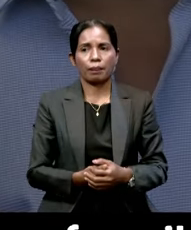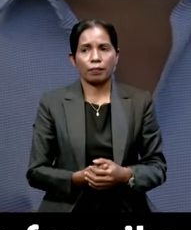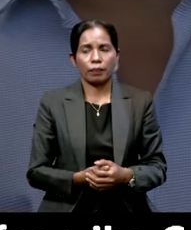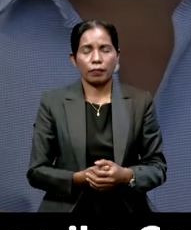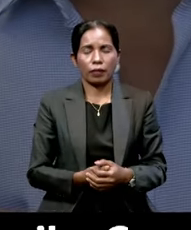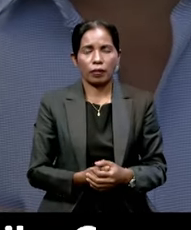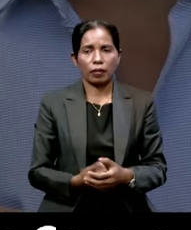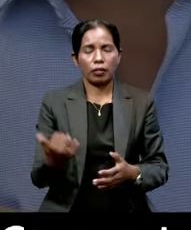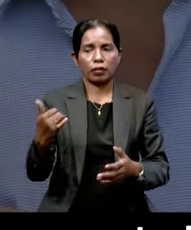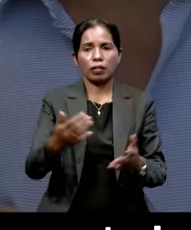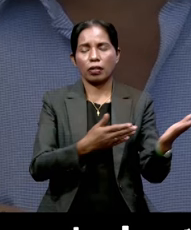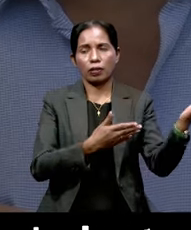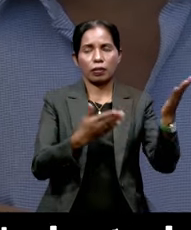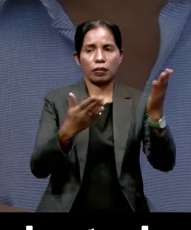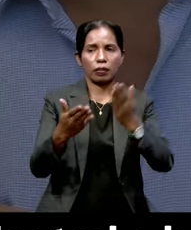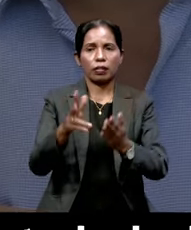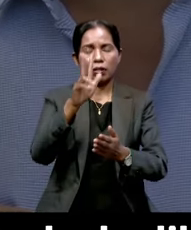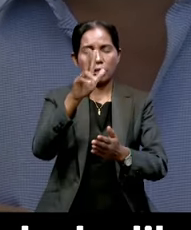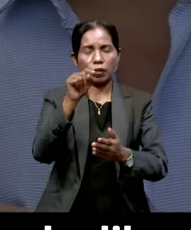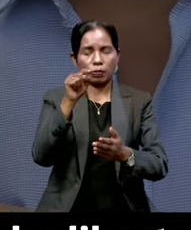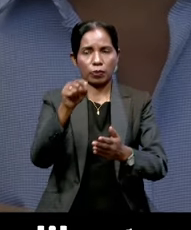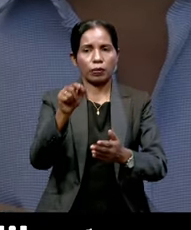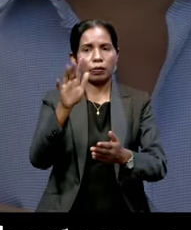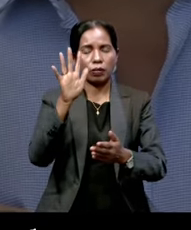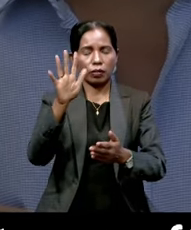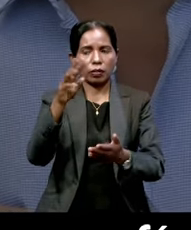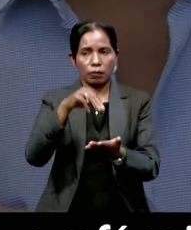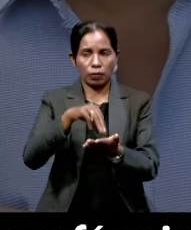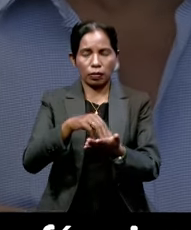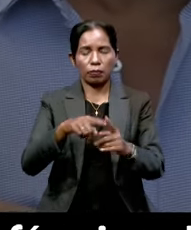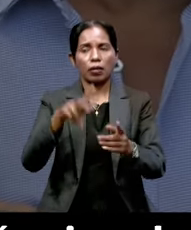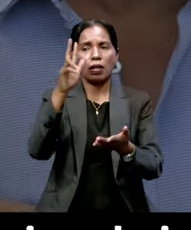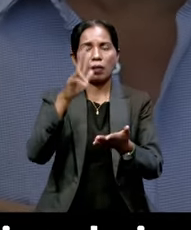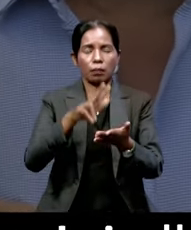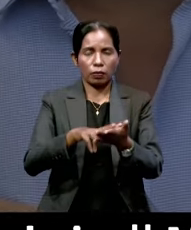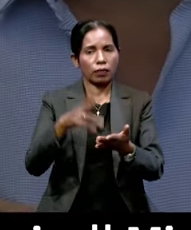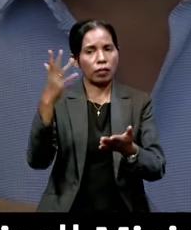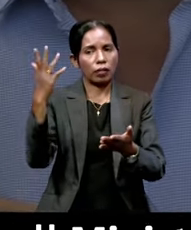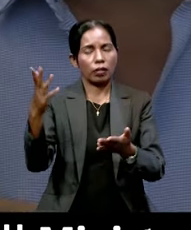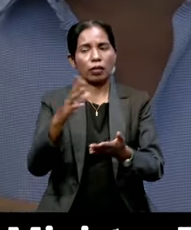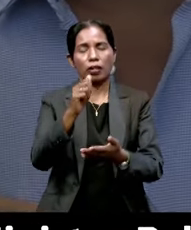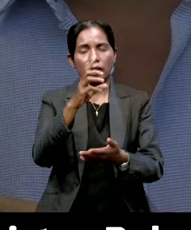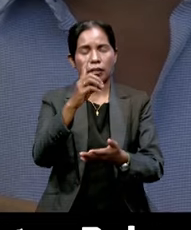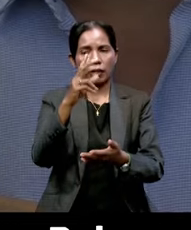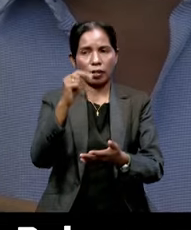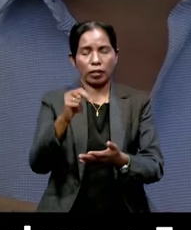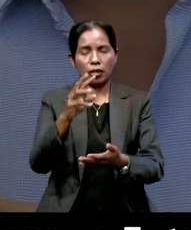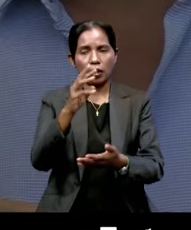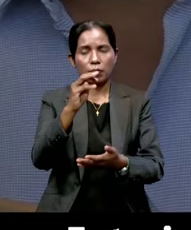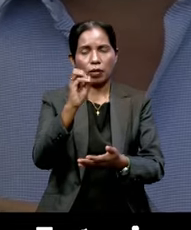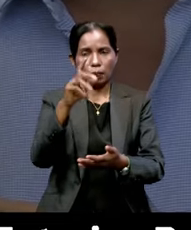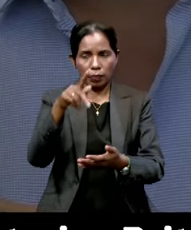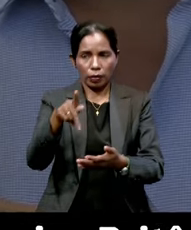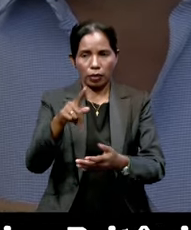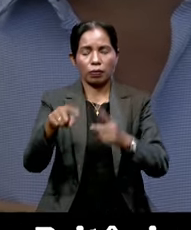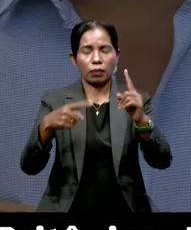maka sirahatama husi 3.5 mai be aprova iha ADN iha obras públicas. Vai